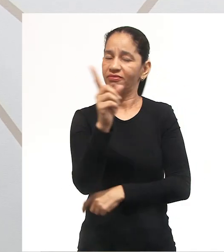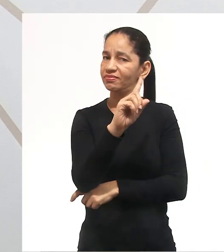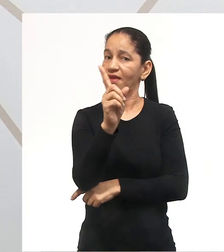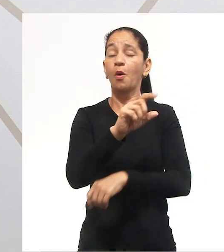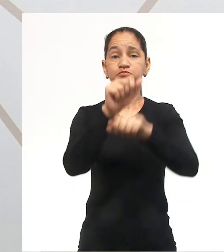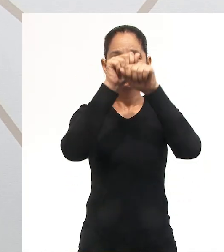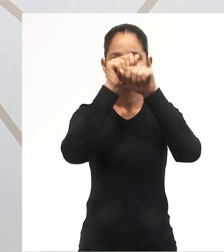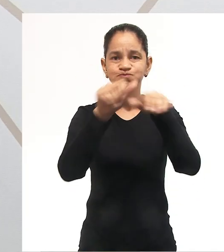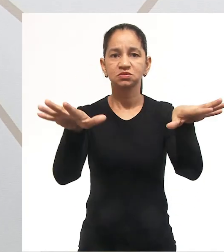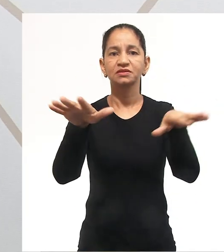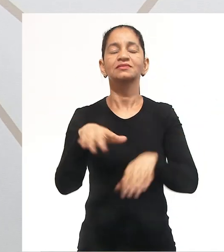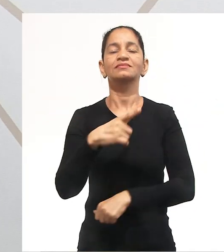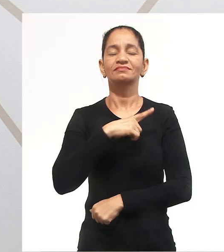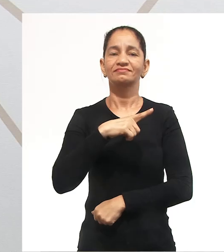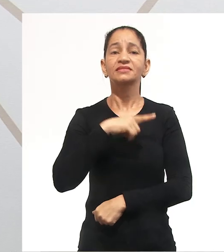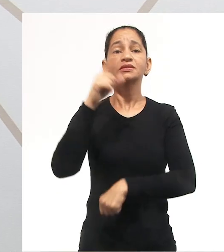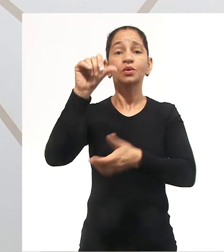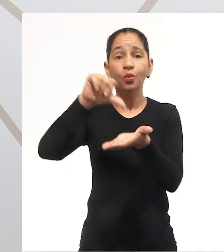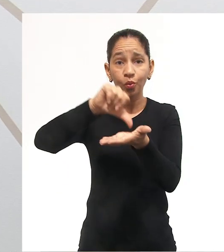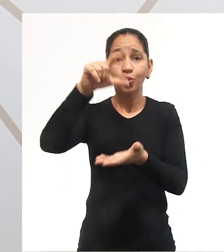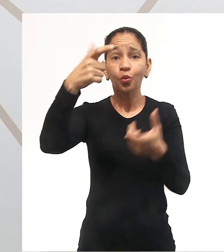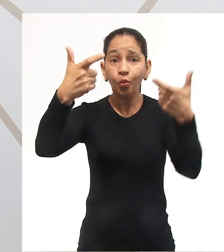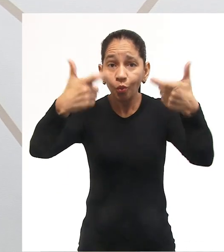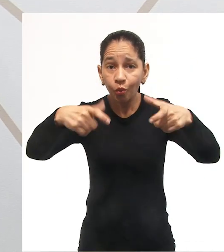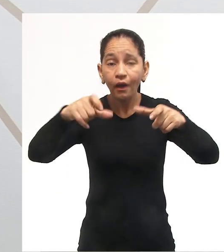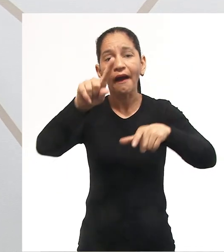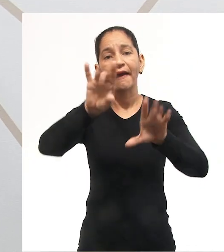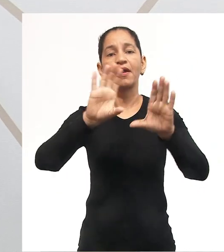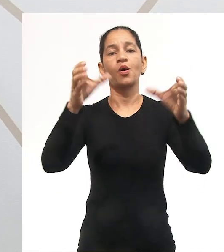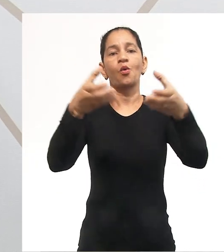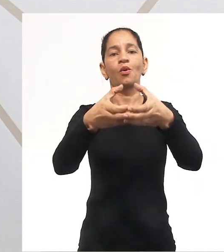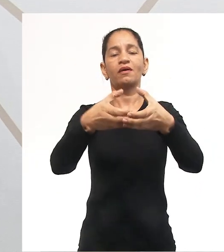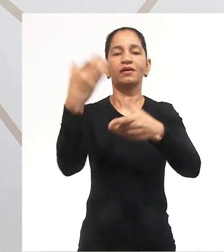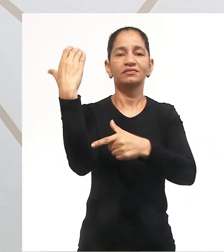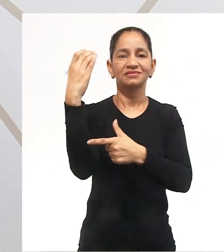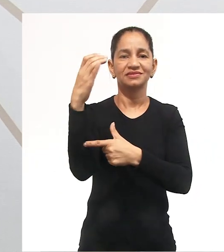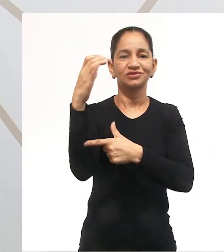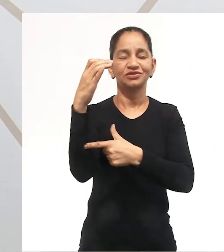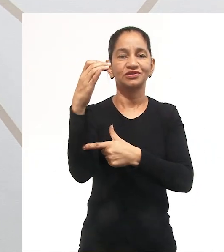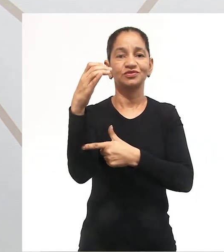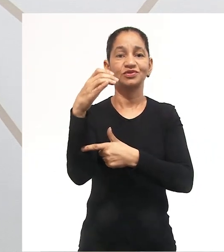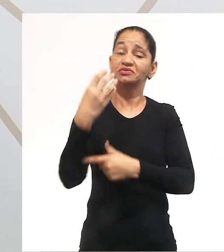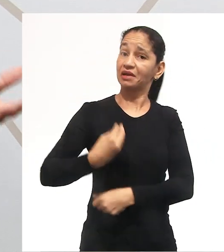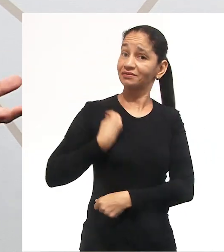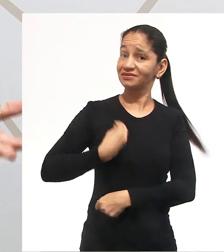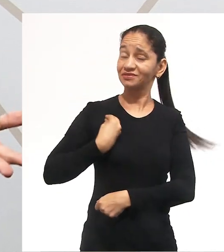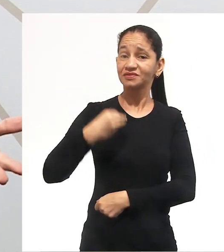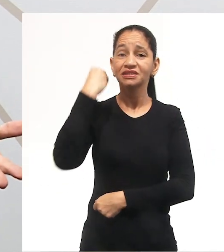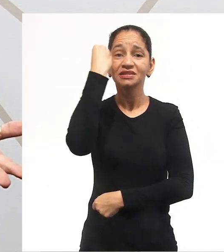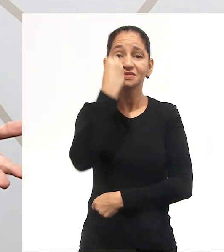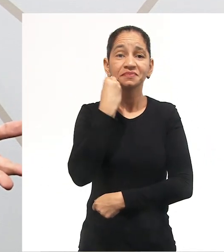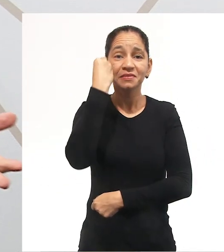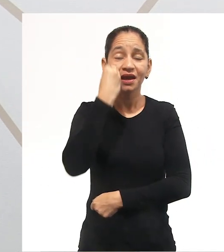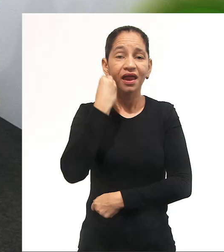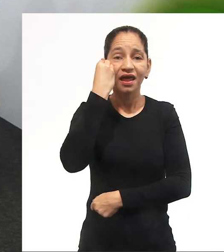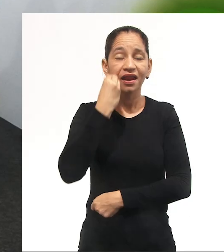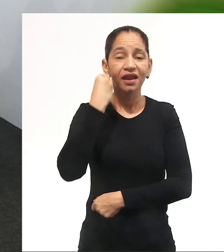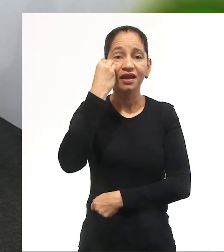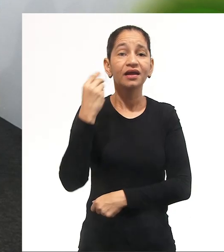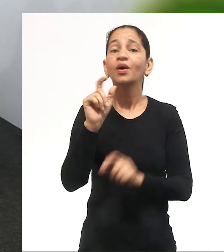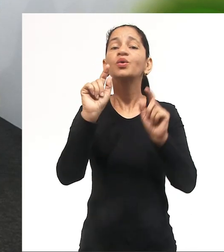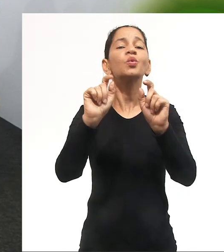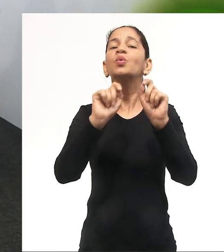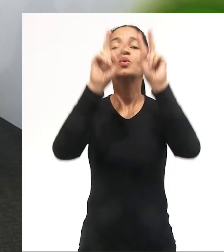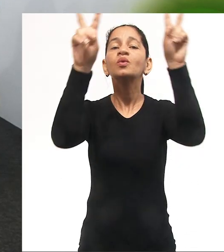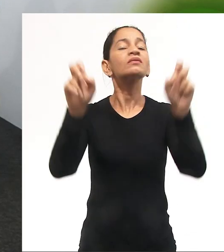conhecimento. E um dos espaços de divulgação de conhecimento são os congressos científicos. E elas estão com um relato de experiência que